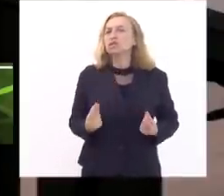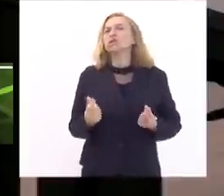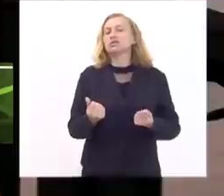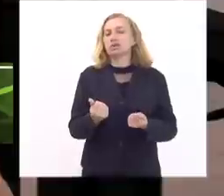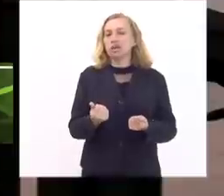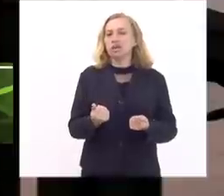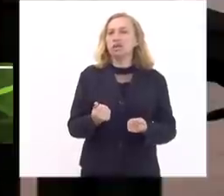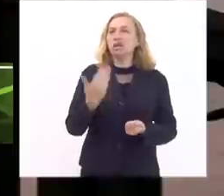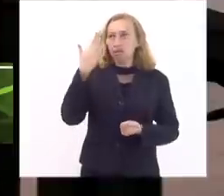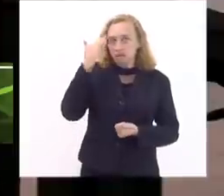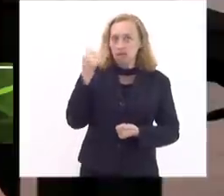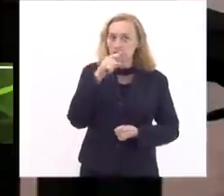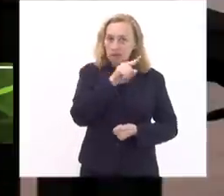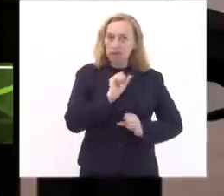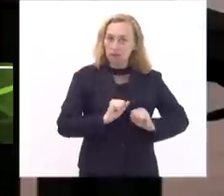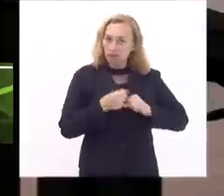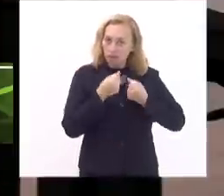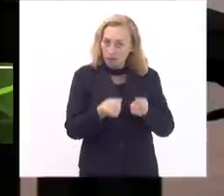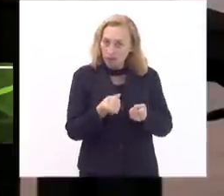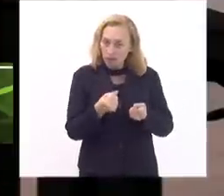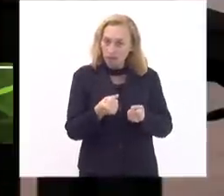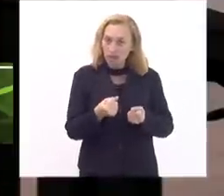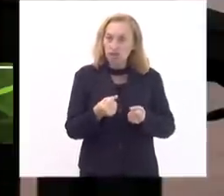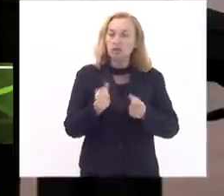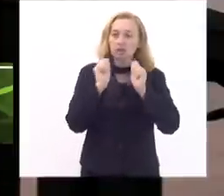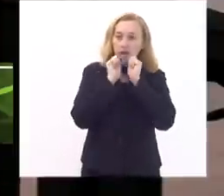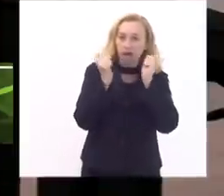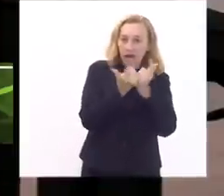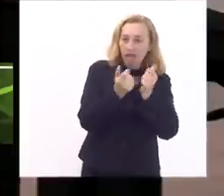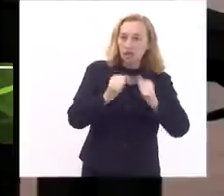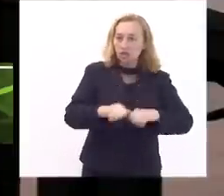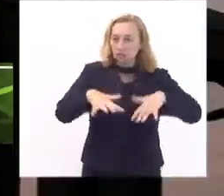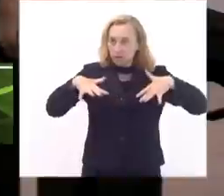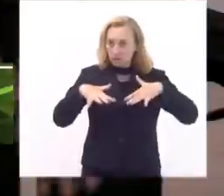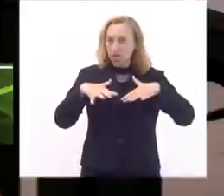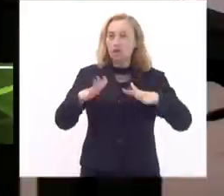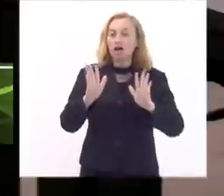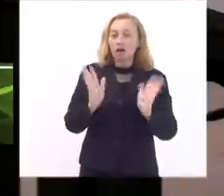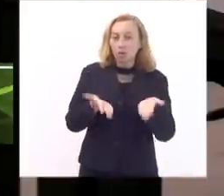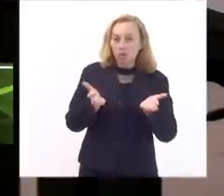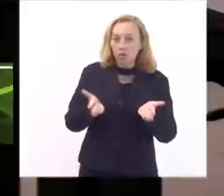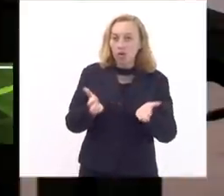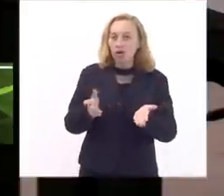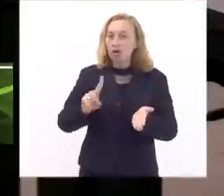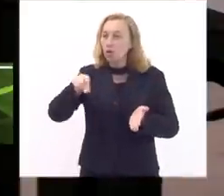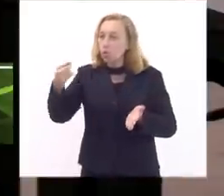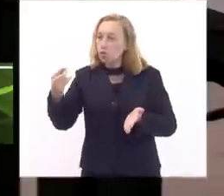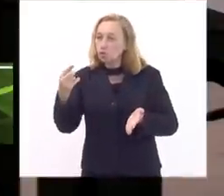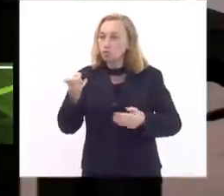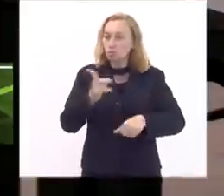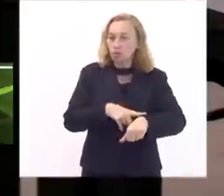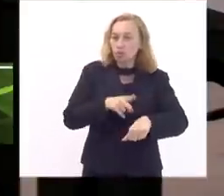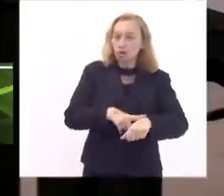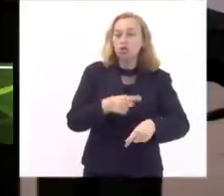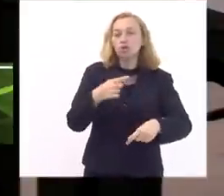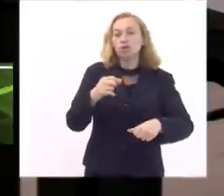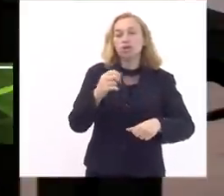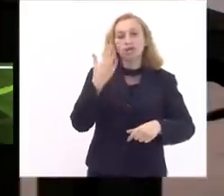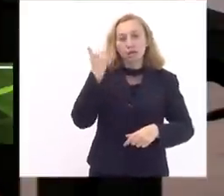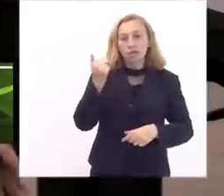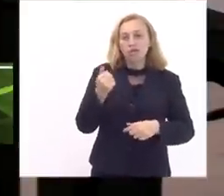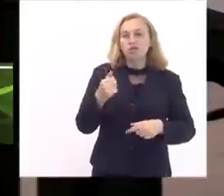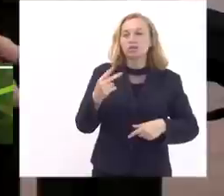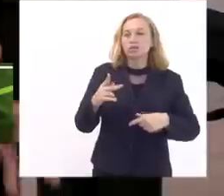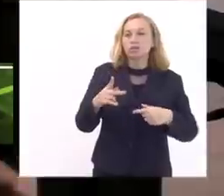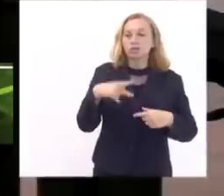Eu sei que você lá atrás defendeu, enquanto alerge no plenário, a CEDAE, mas o momento é outro, a gente sabe que política muda, né? E